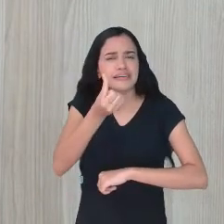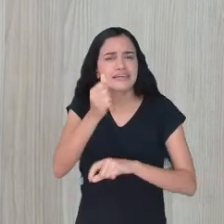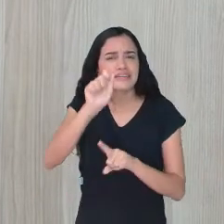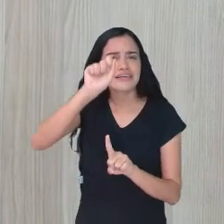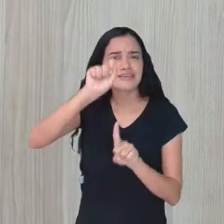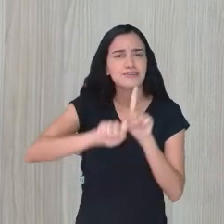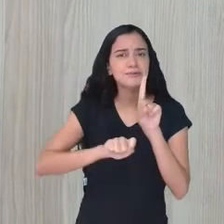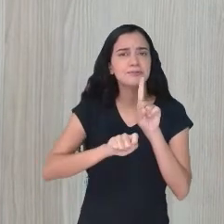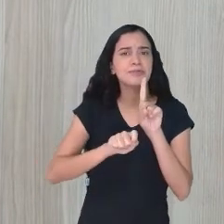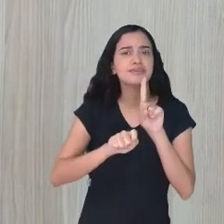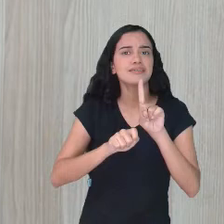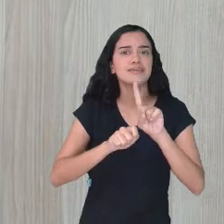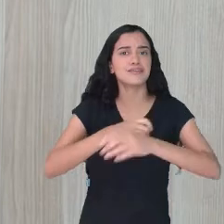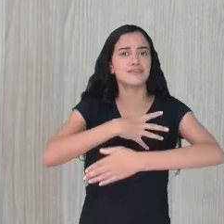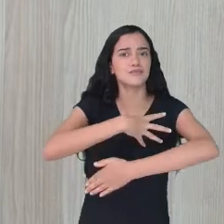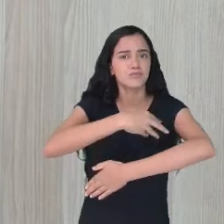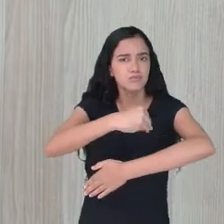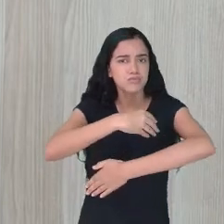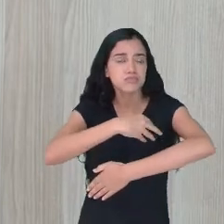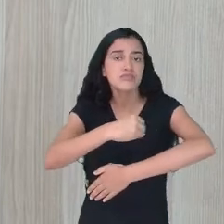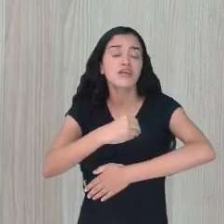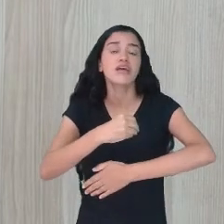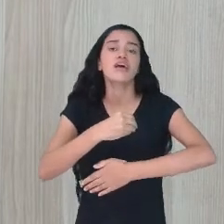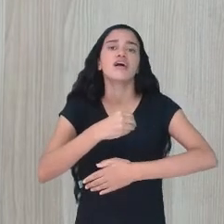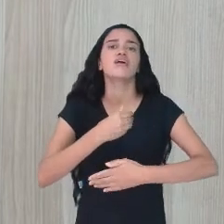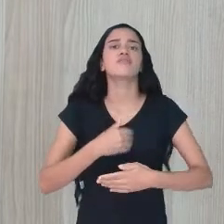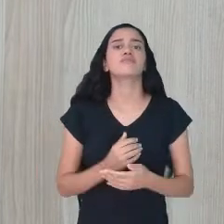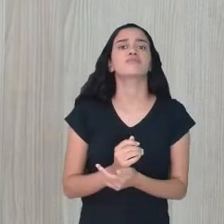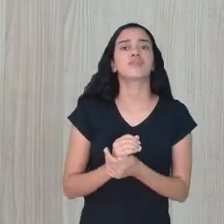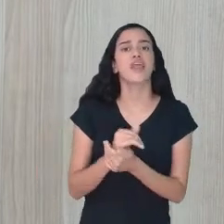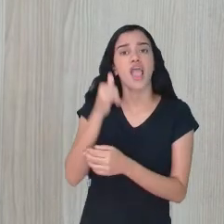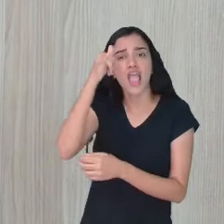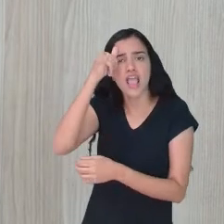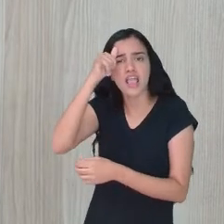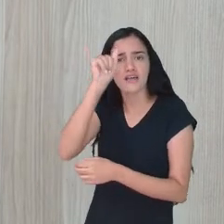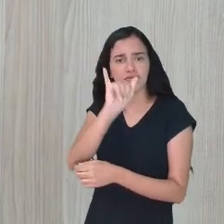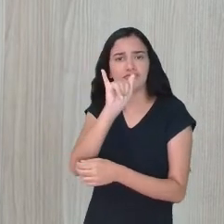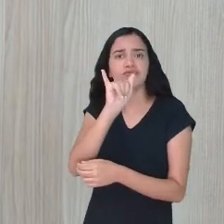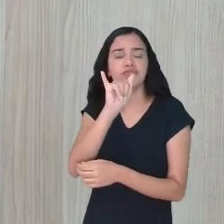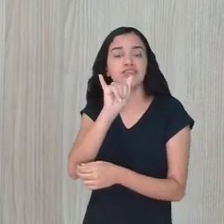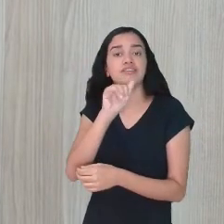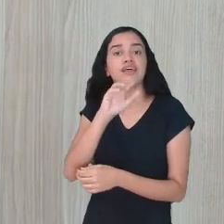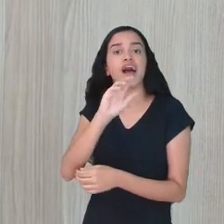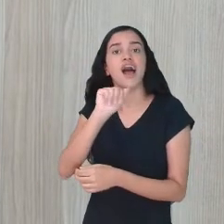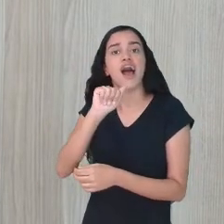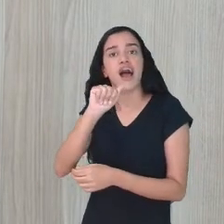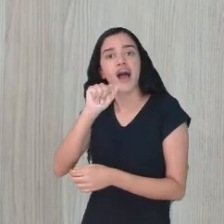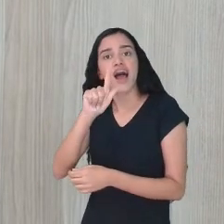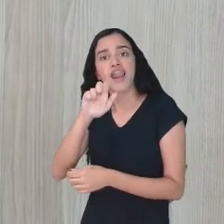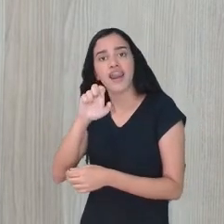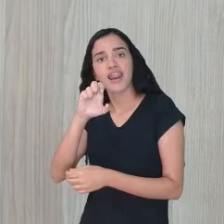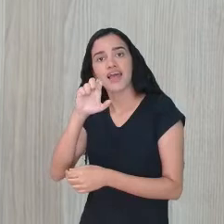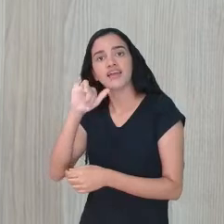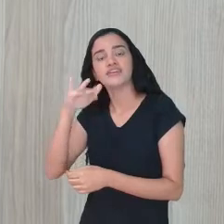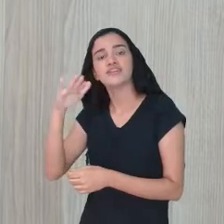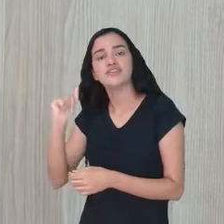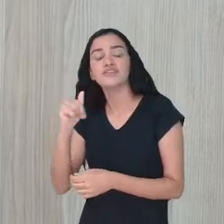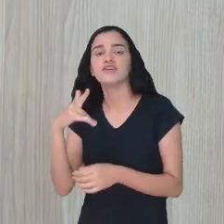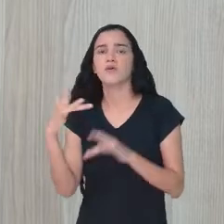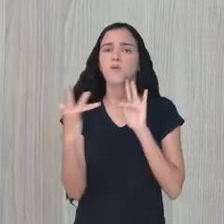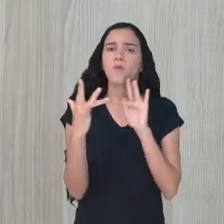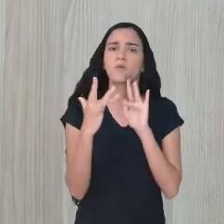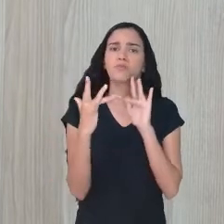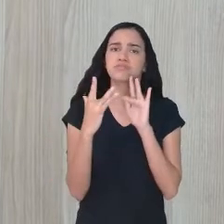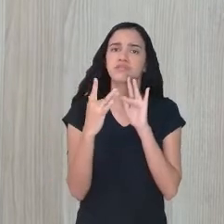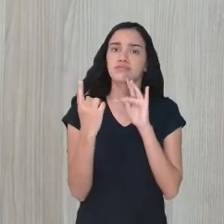a criança, para que ela vá adquirindo anticorpos, evite uma grande quantidade de alergias. Então, esse contato é único, pessoal.